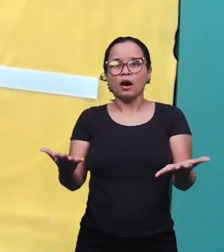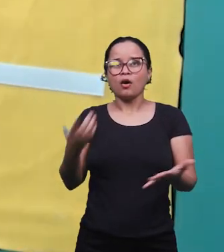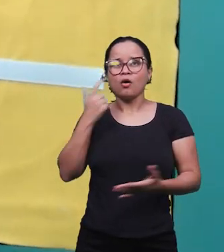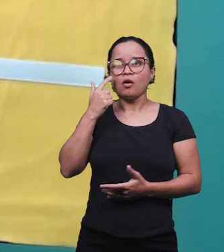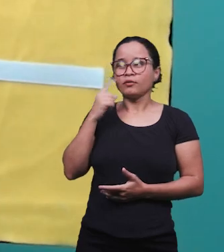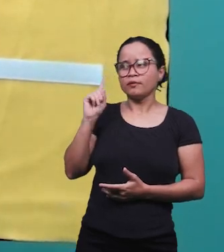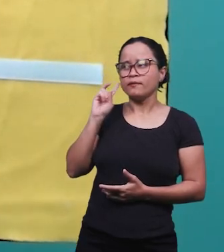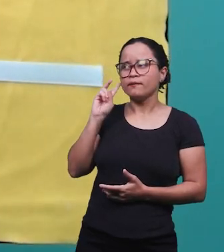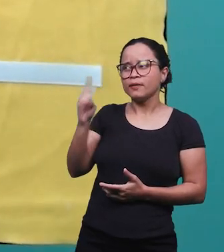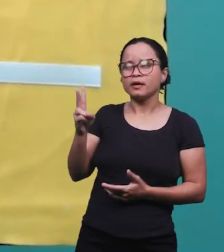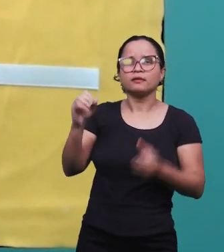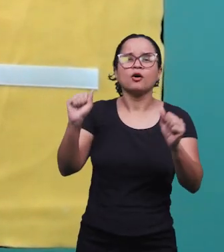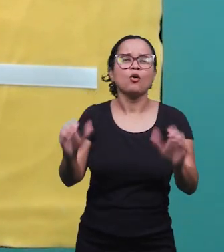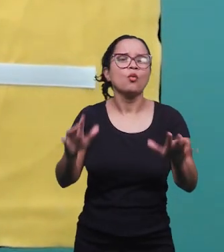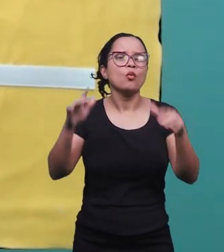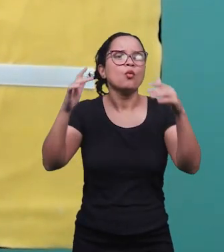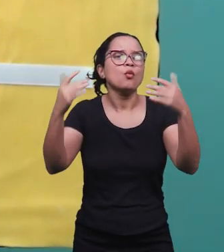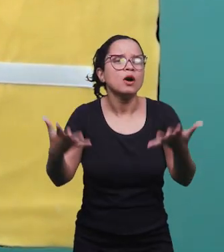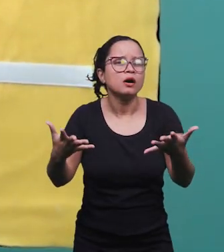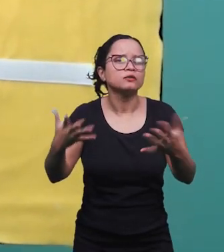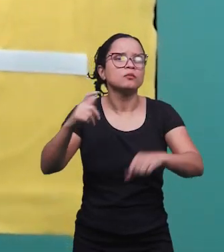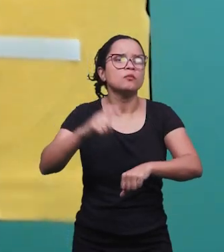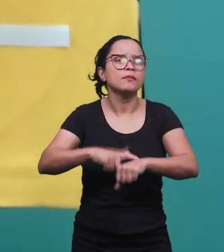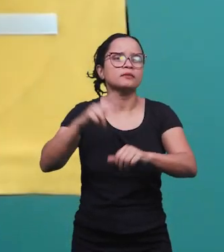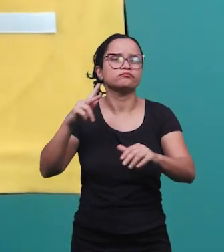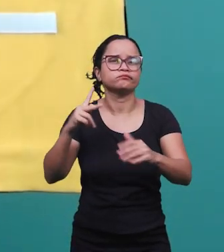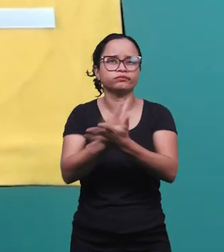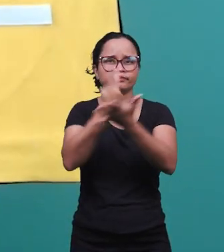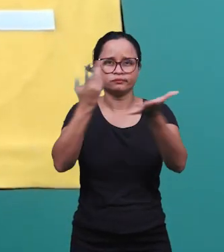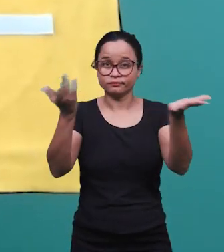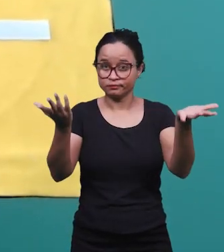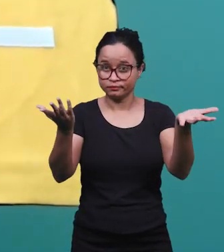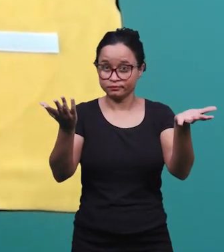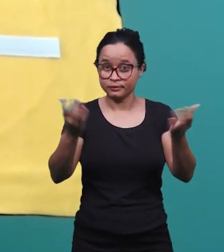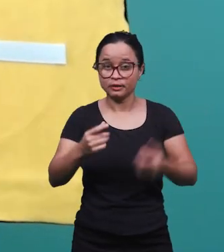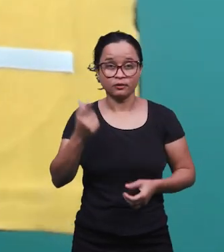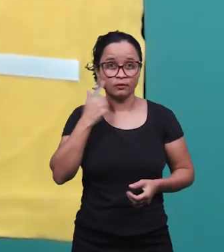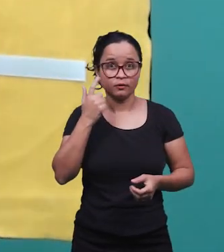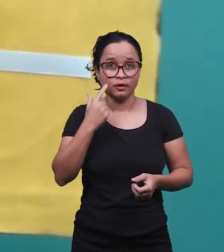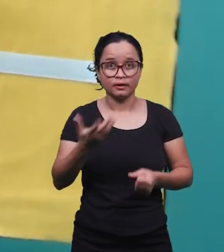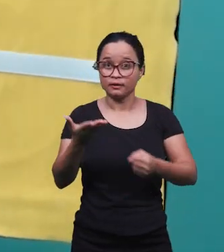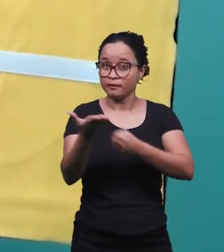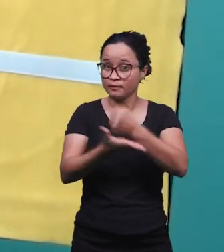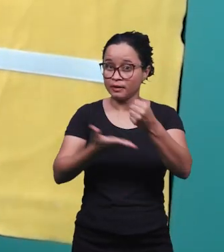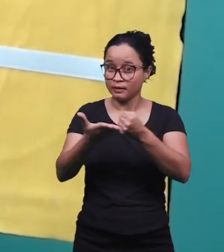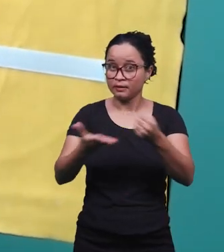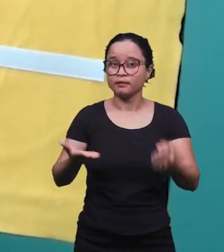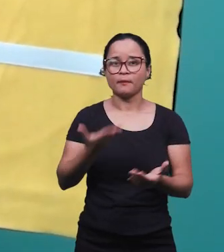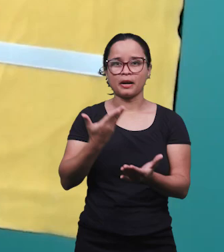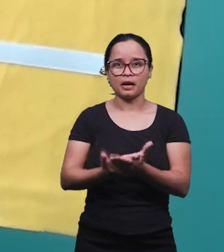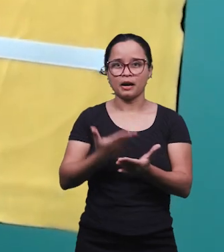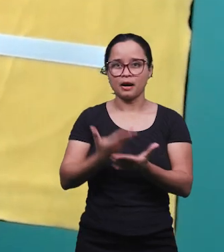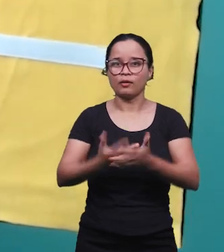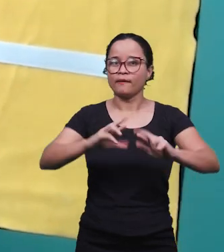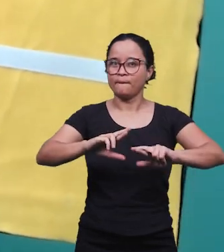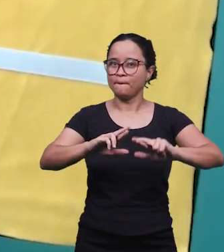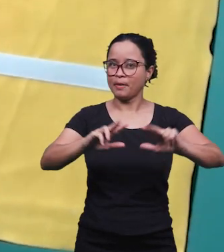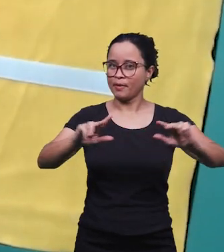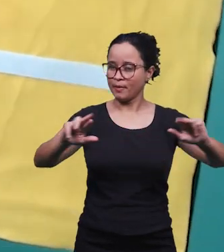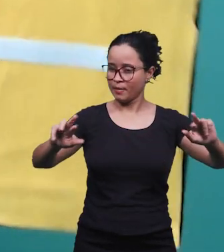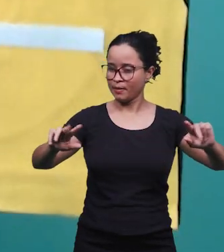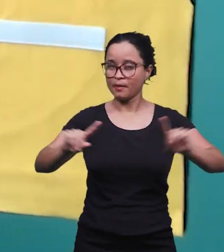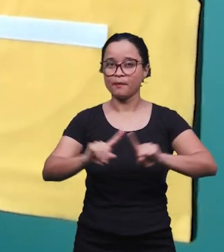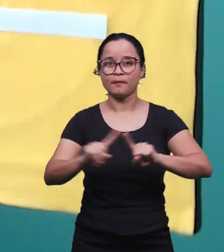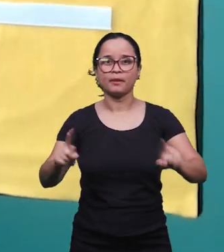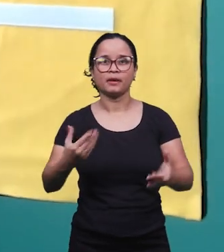quando, Quando isso aconteceu. Observe o seguinte, essa base aqui serve para muitas aulas.